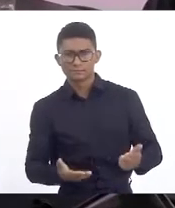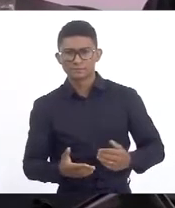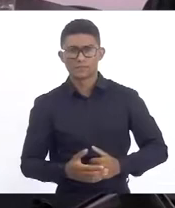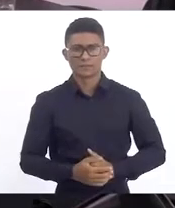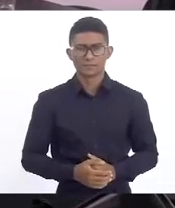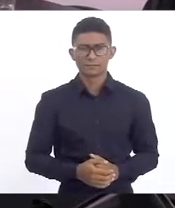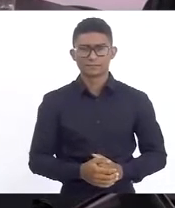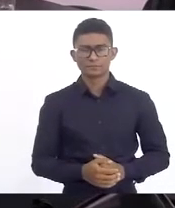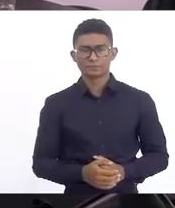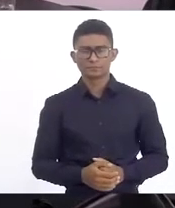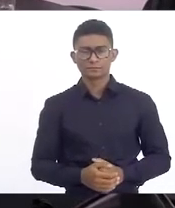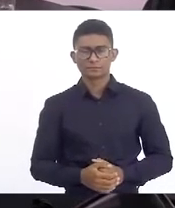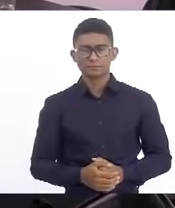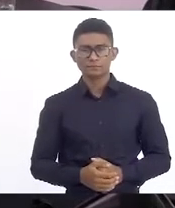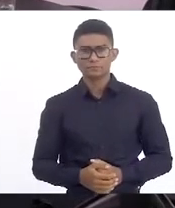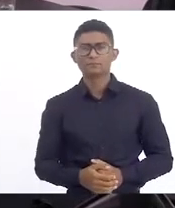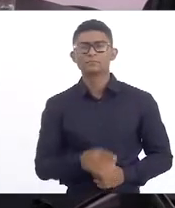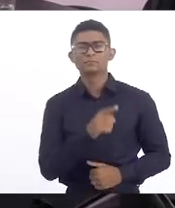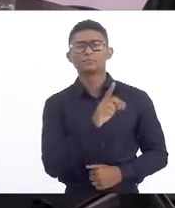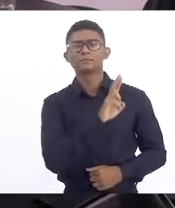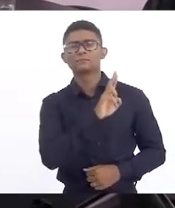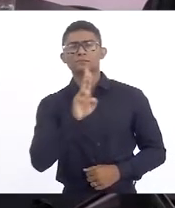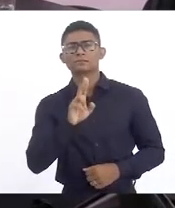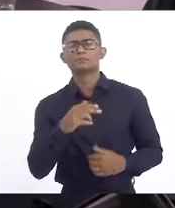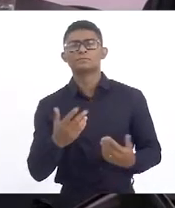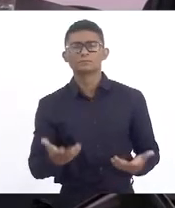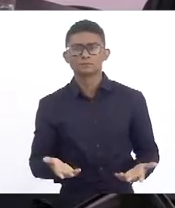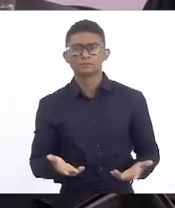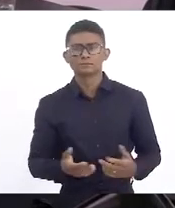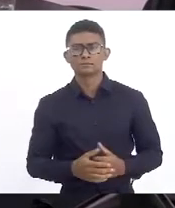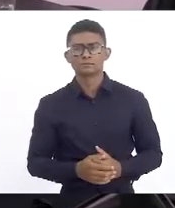É. Qual o seu nome?